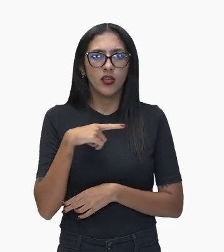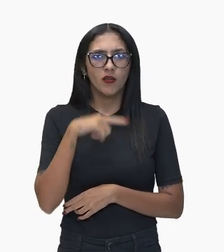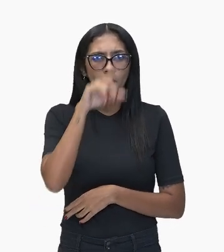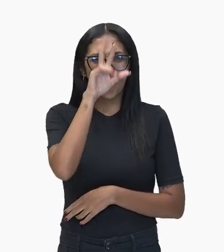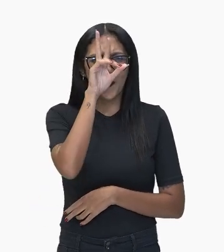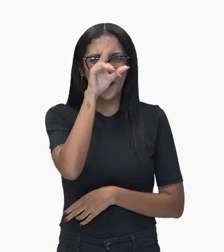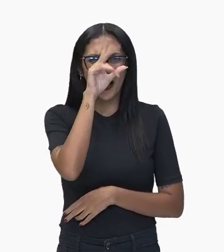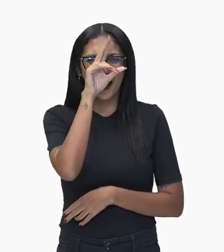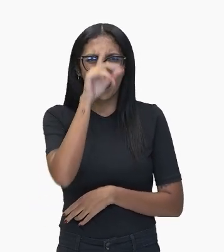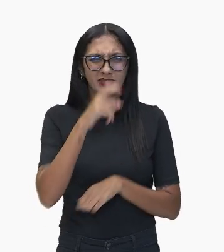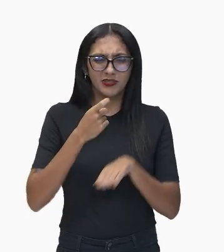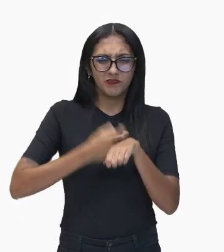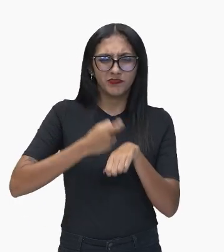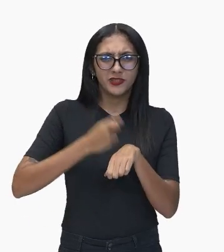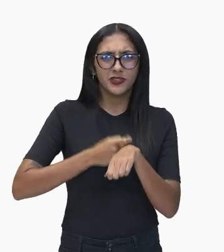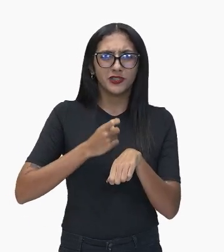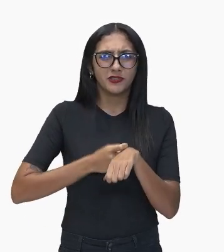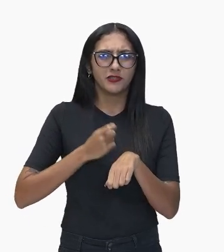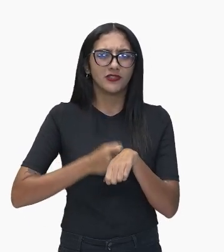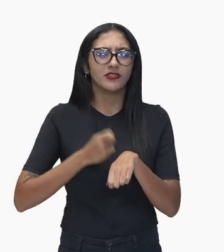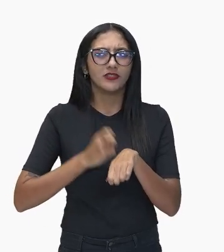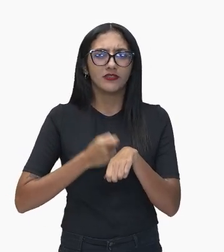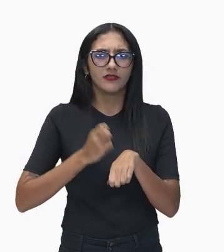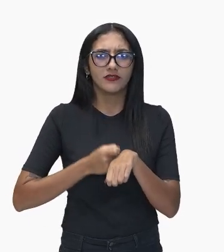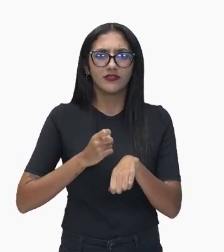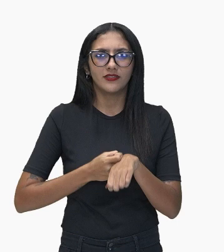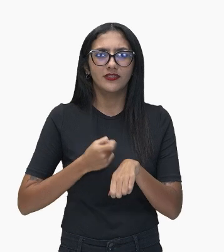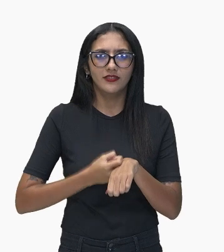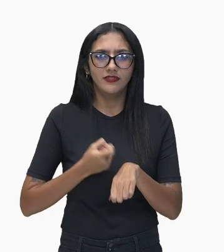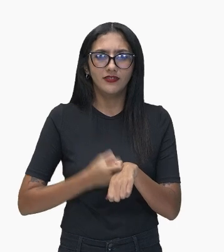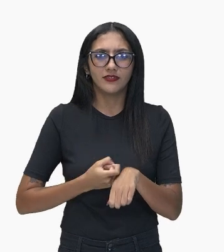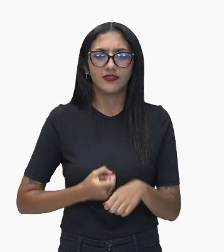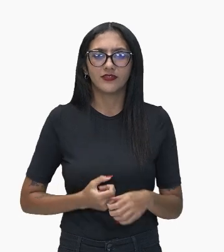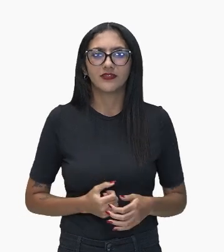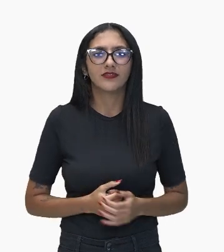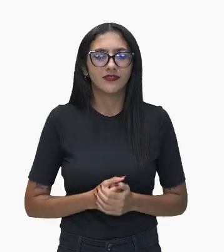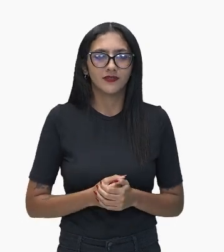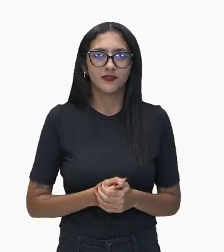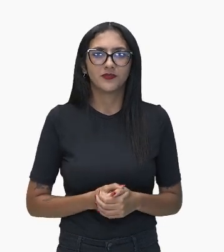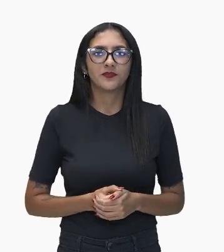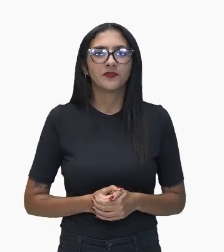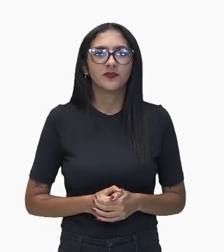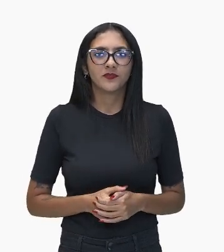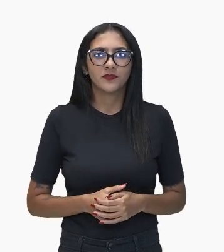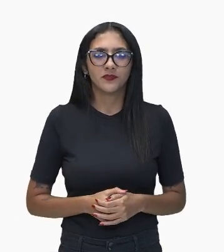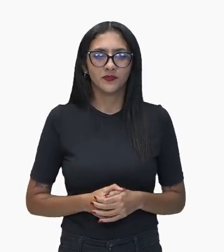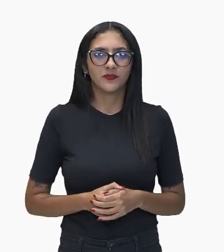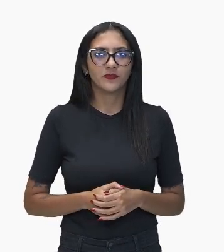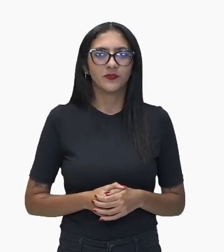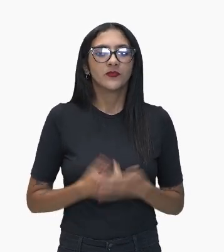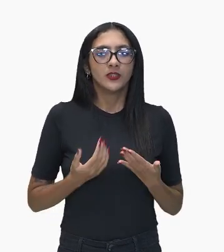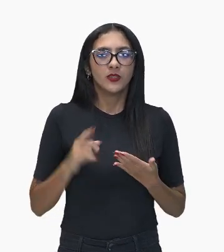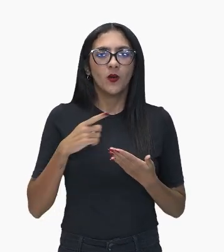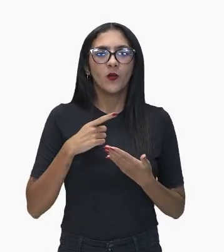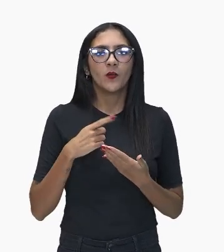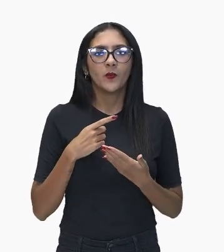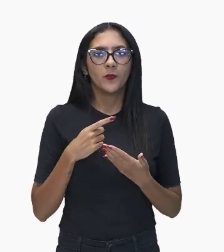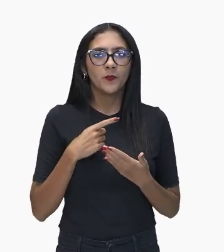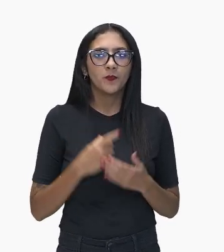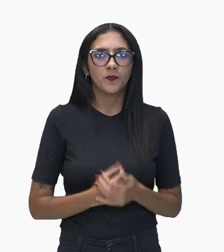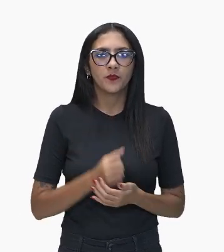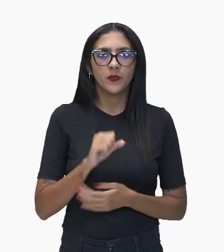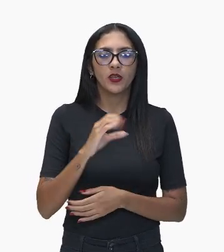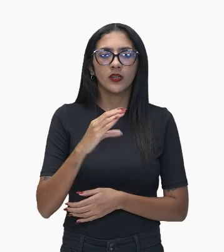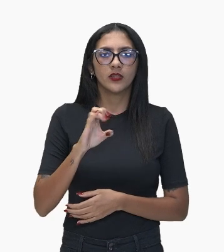aquela casquinha que ela tem, camarão, são alguns artrópodes. Então, a celulose e a quitina